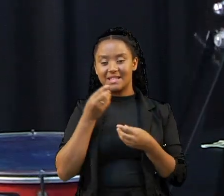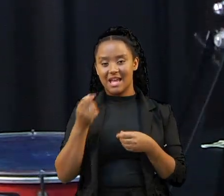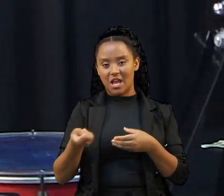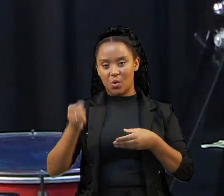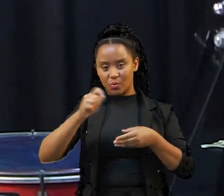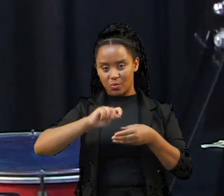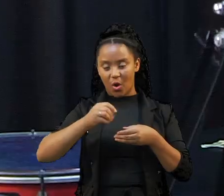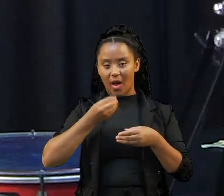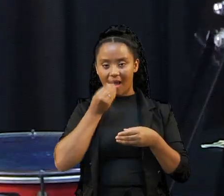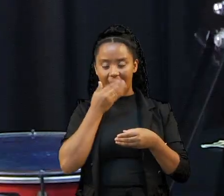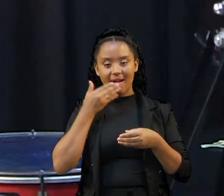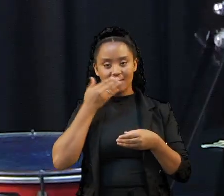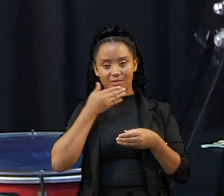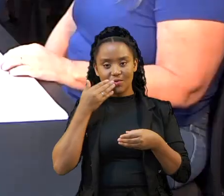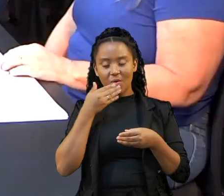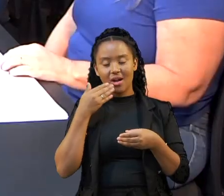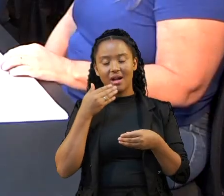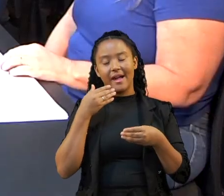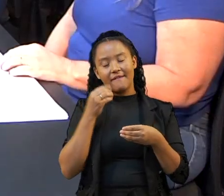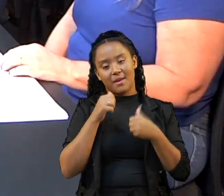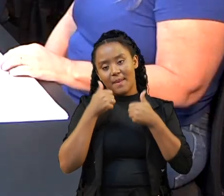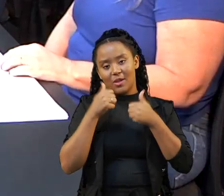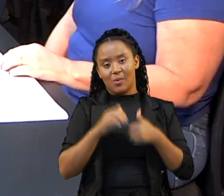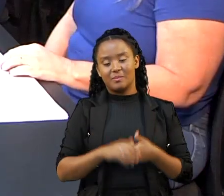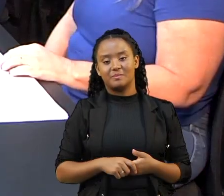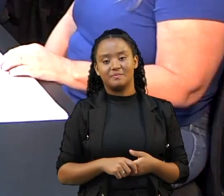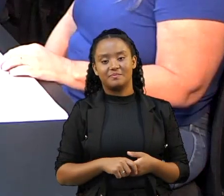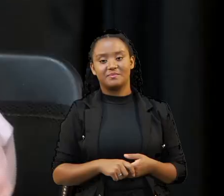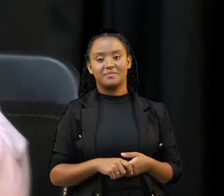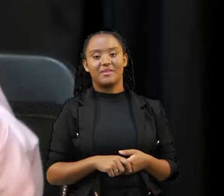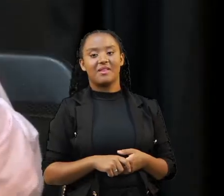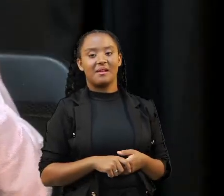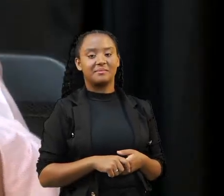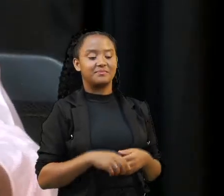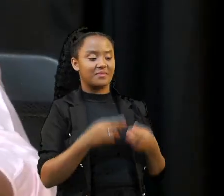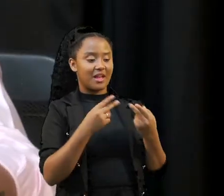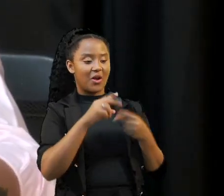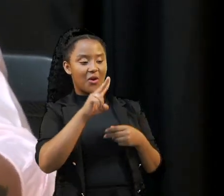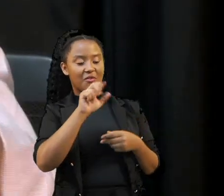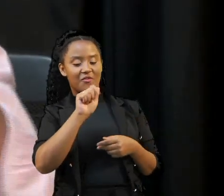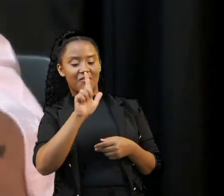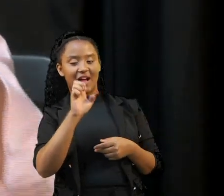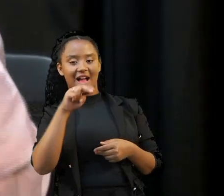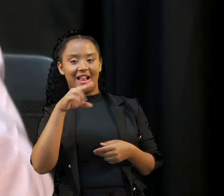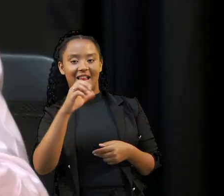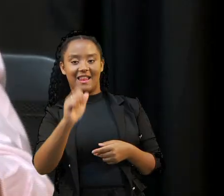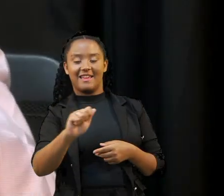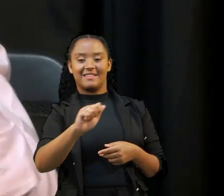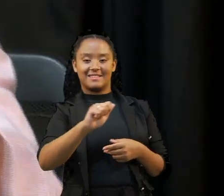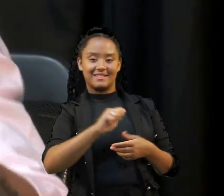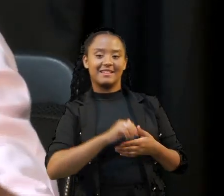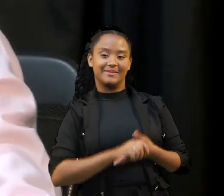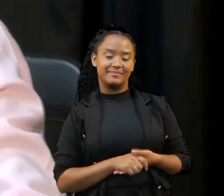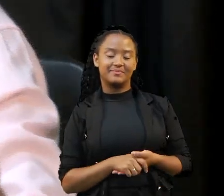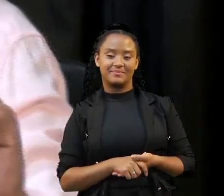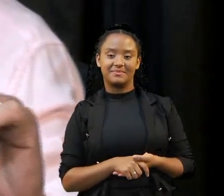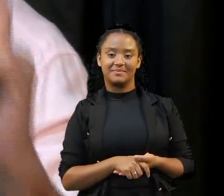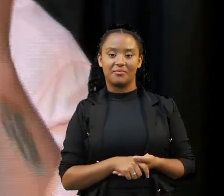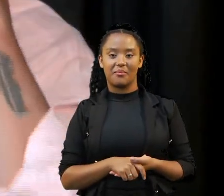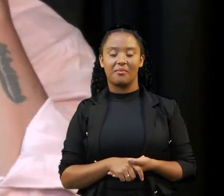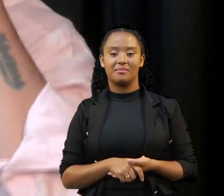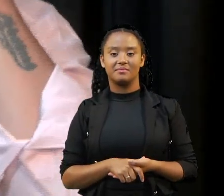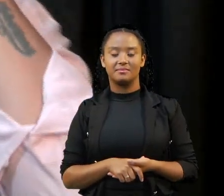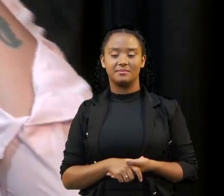ele corta meio isso, e eu prefiro. Ao seu Valença. Beijo travoso de umbu cajá. Um